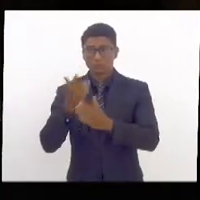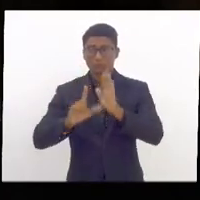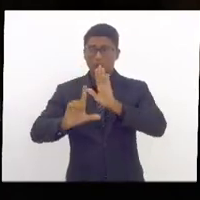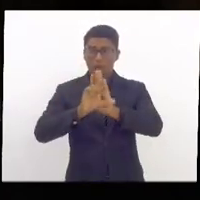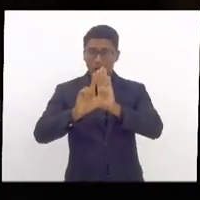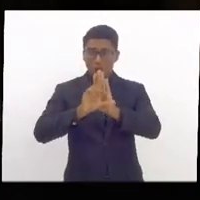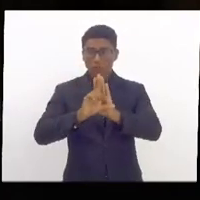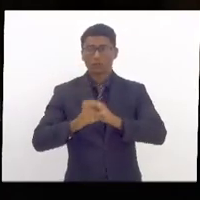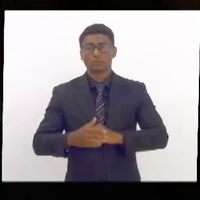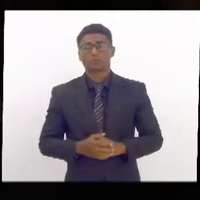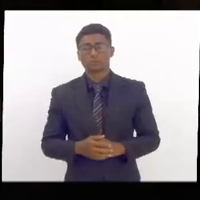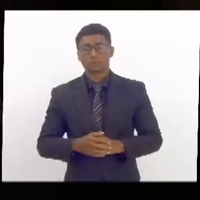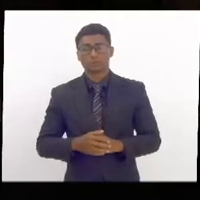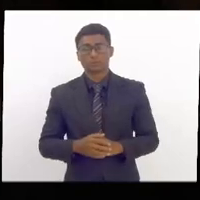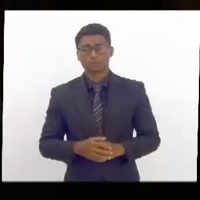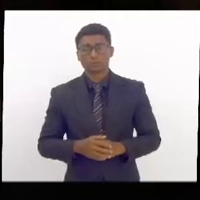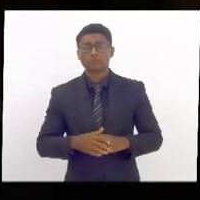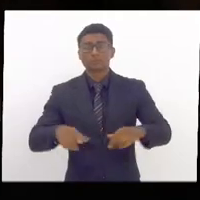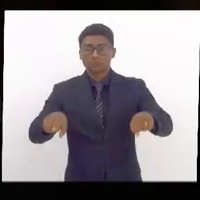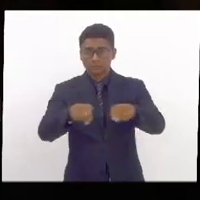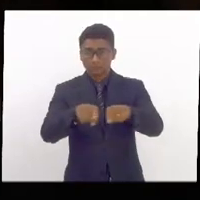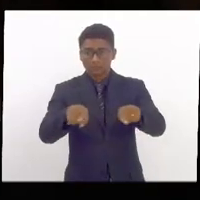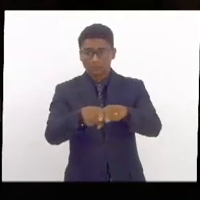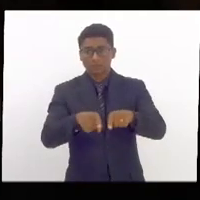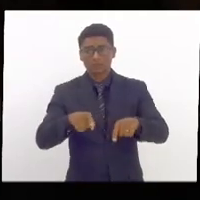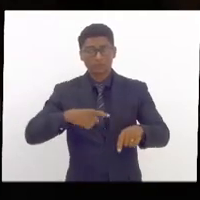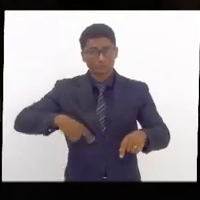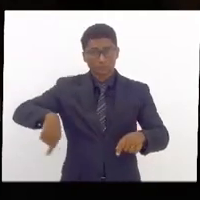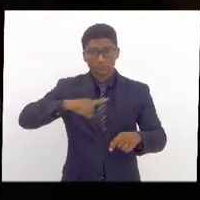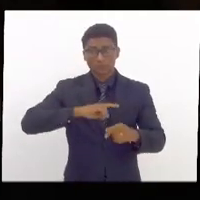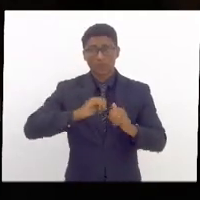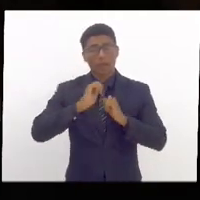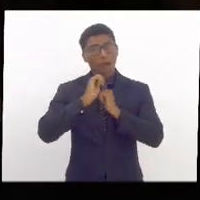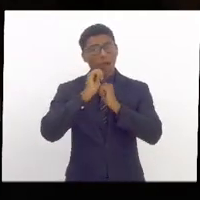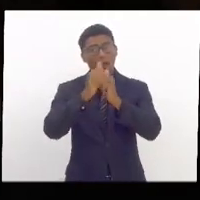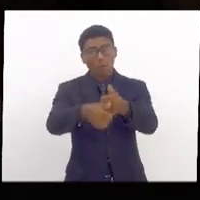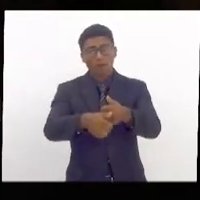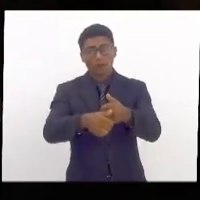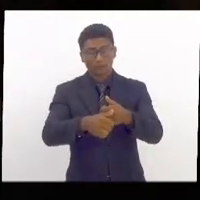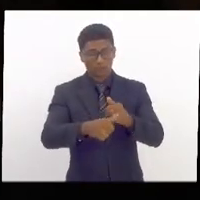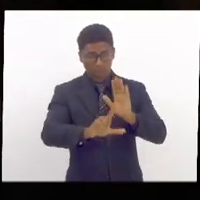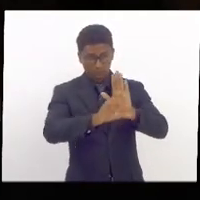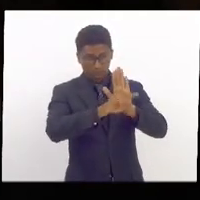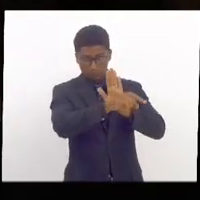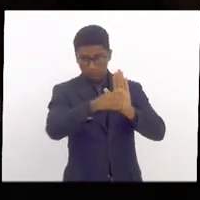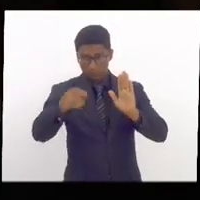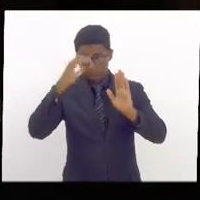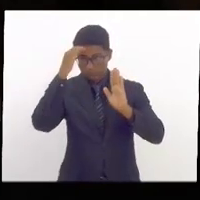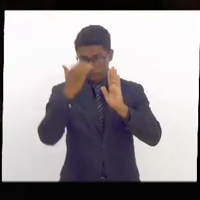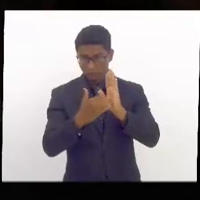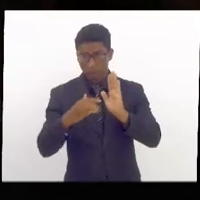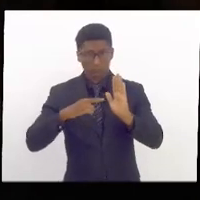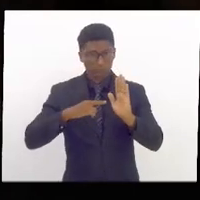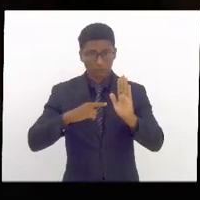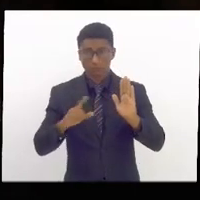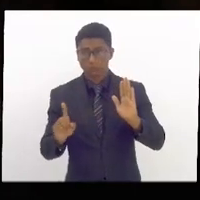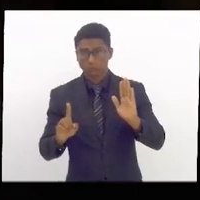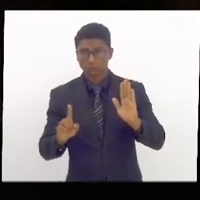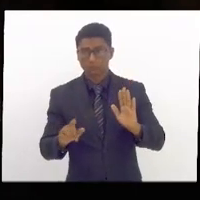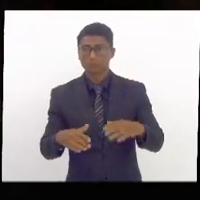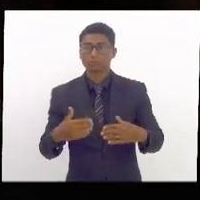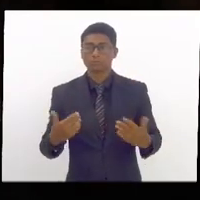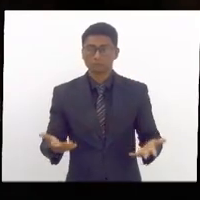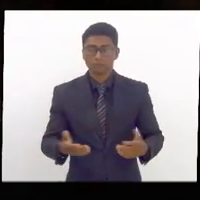aprovamos as leis e acompanhamos se essas mesmas leis estão sendo respeitadas. Então, quando há, senhor